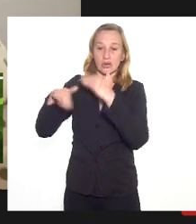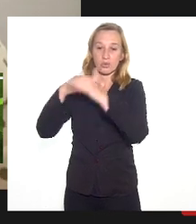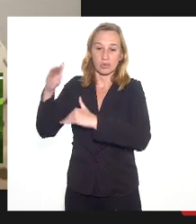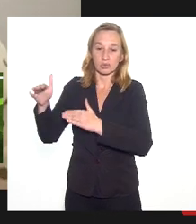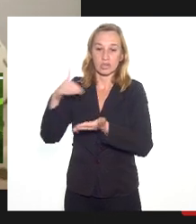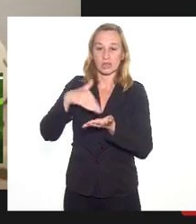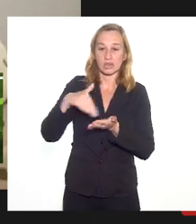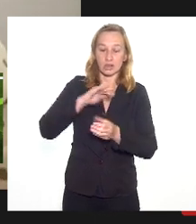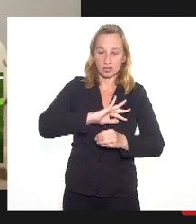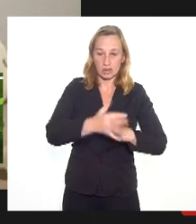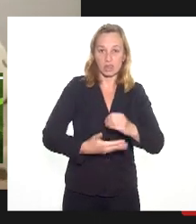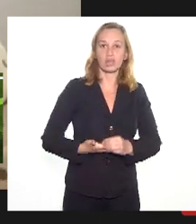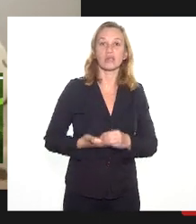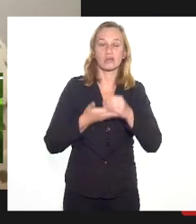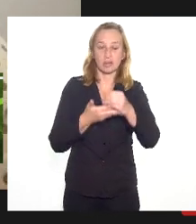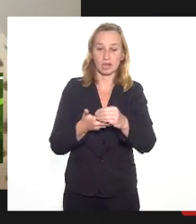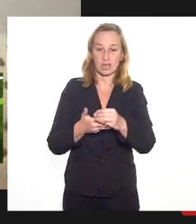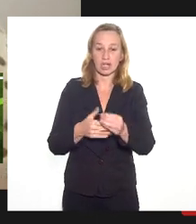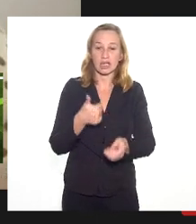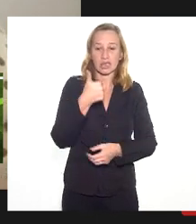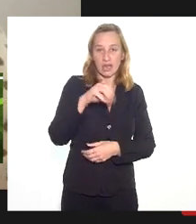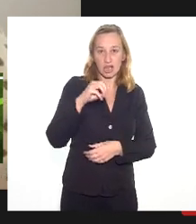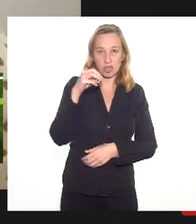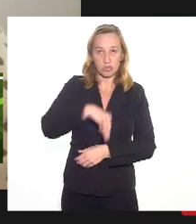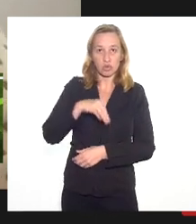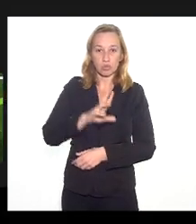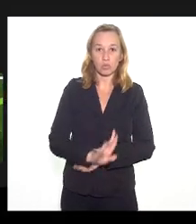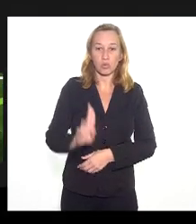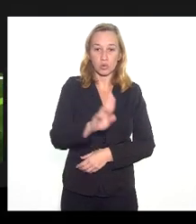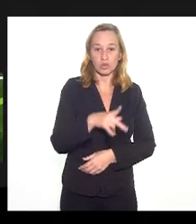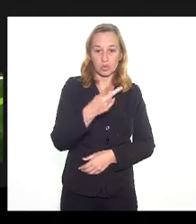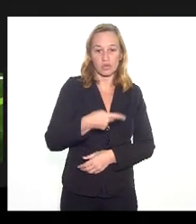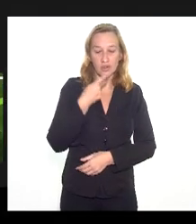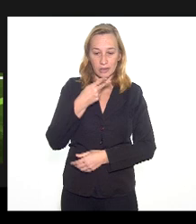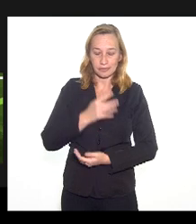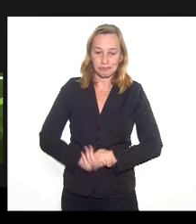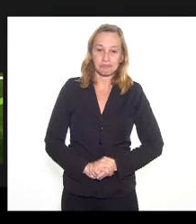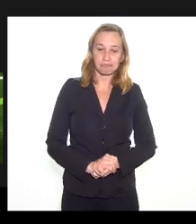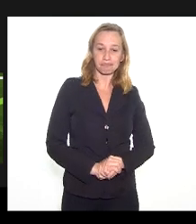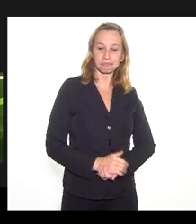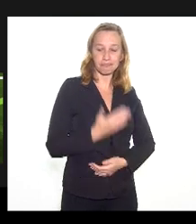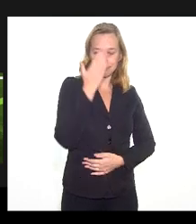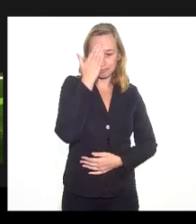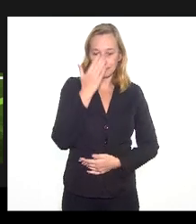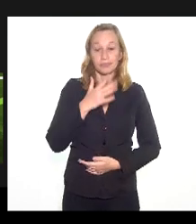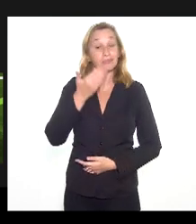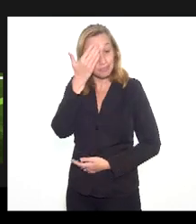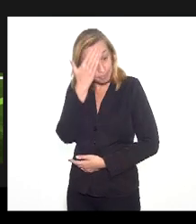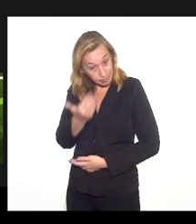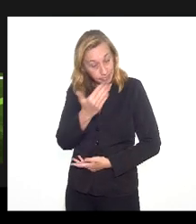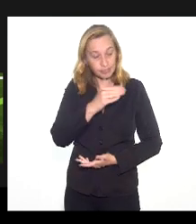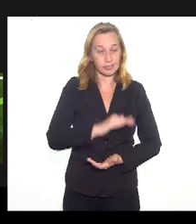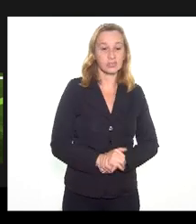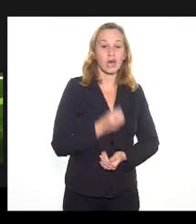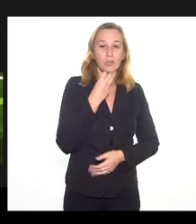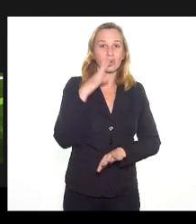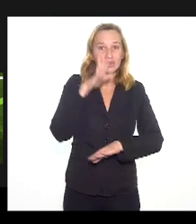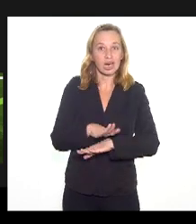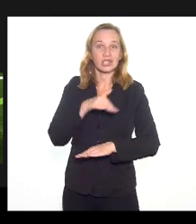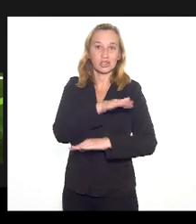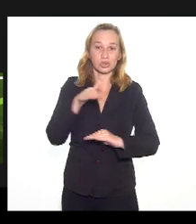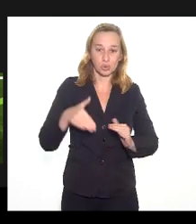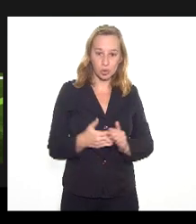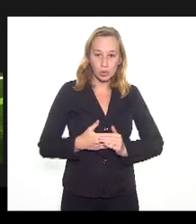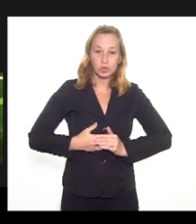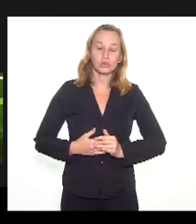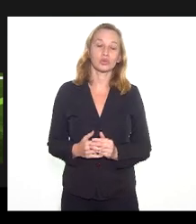10 minutos para fazer a sua fala. Muito obrigada, senhora Fernanda. Eu que agradeço. Boa tarde a todos